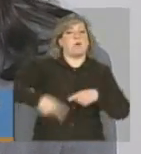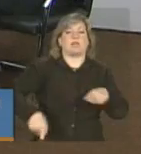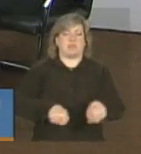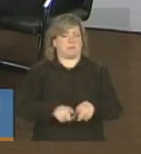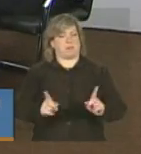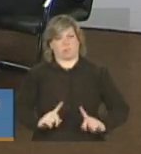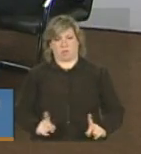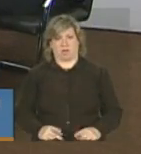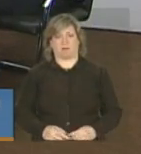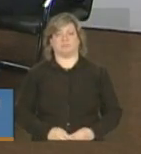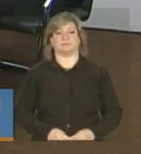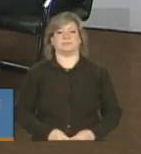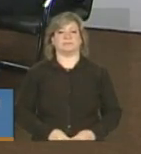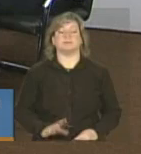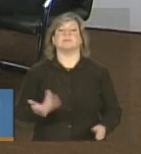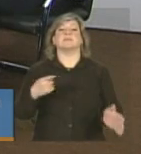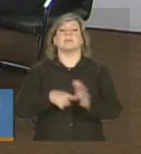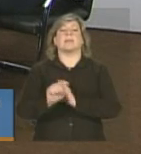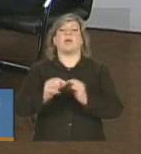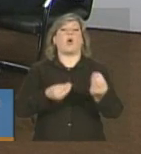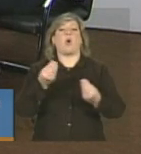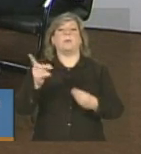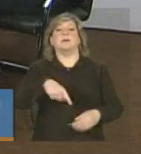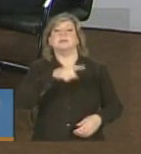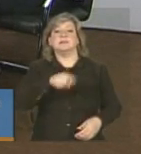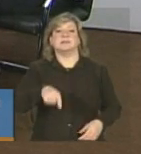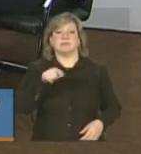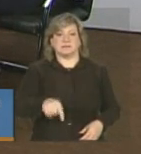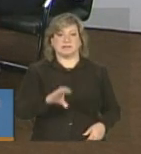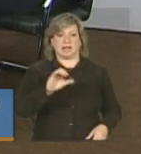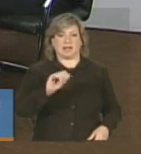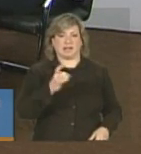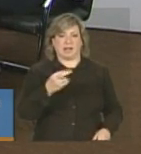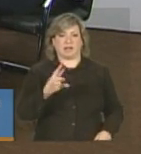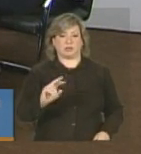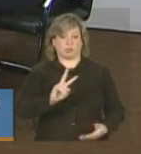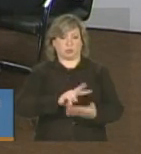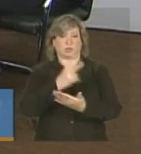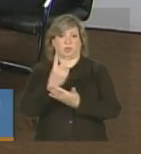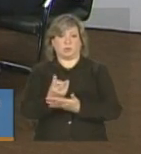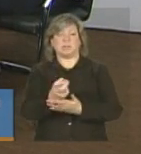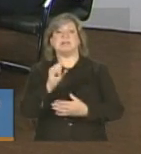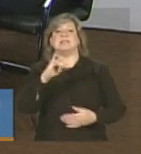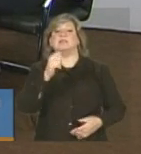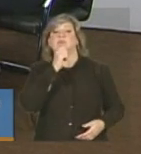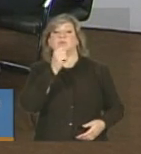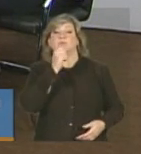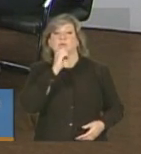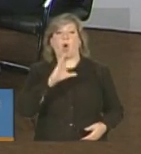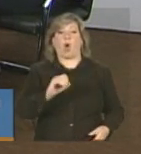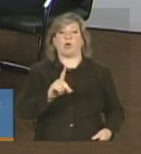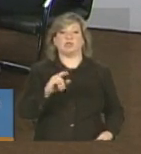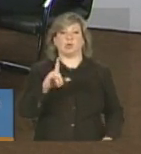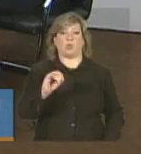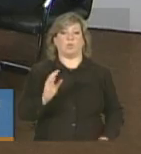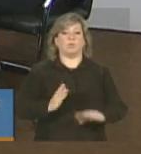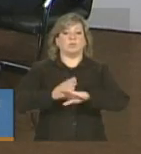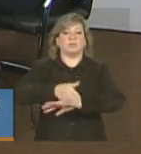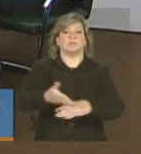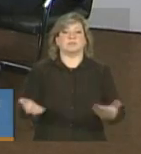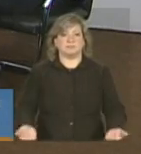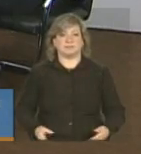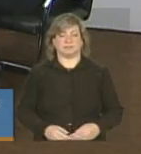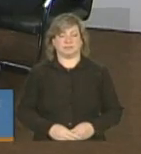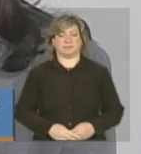Ok. Como cancelar o cadastro duplicado se não tem acesso se não tem o código de acesso? Quando